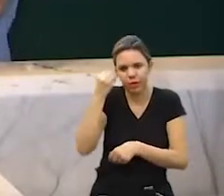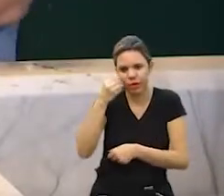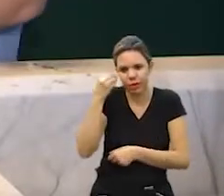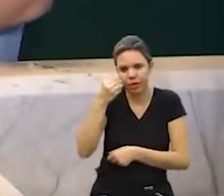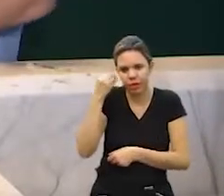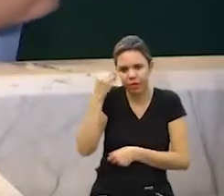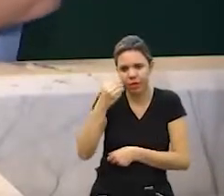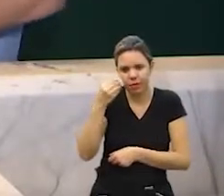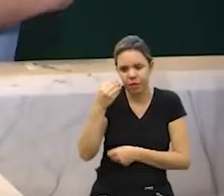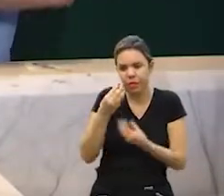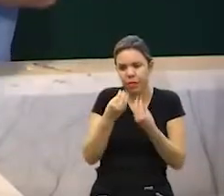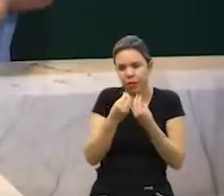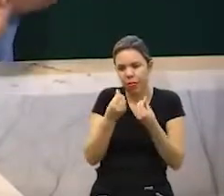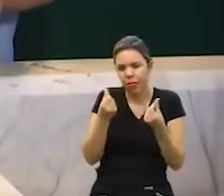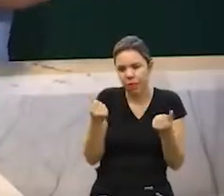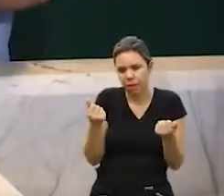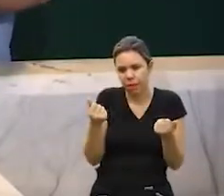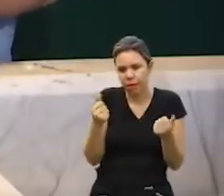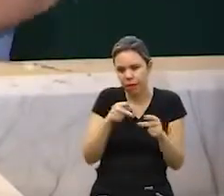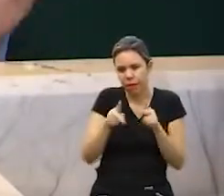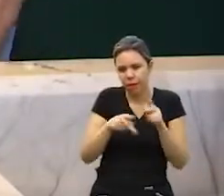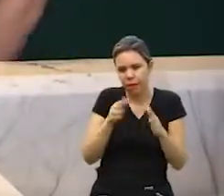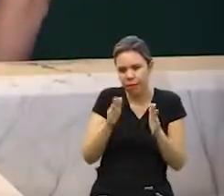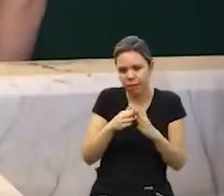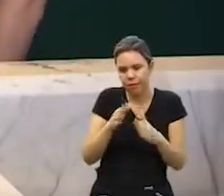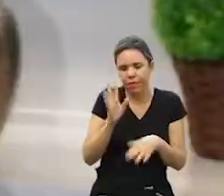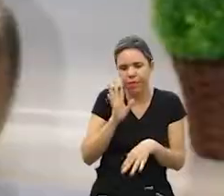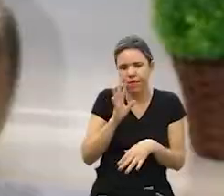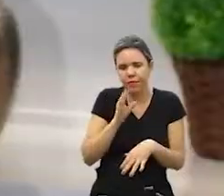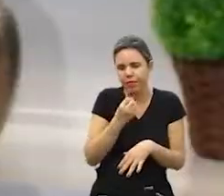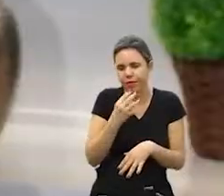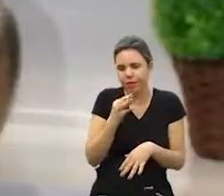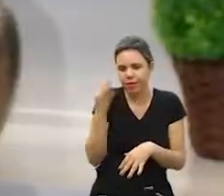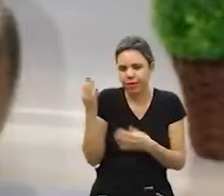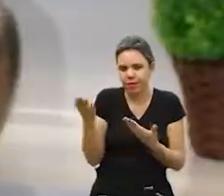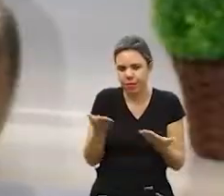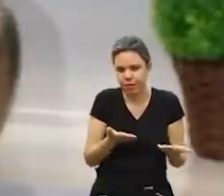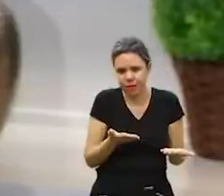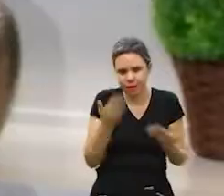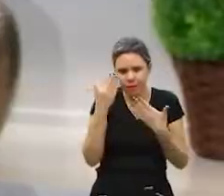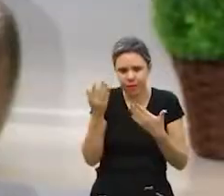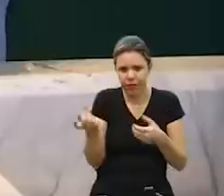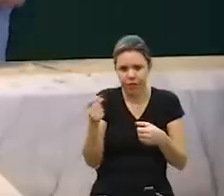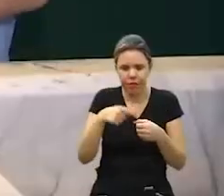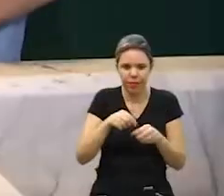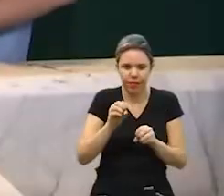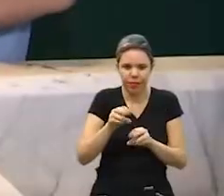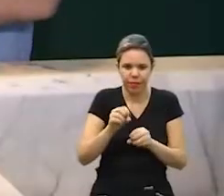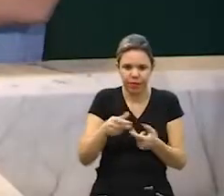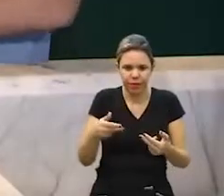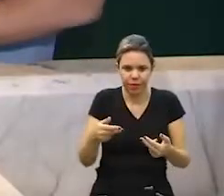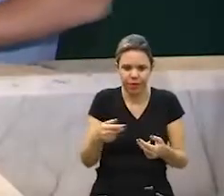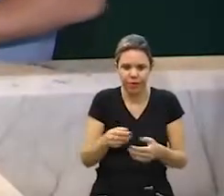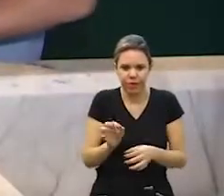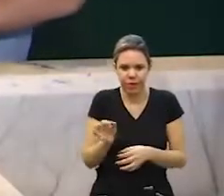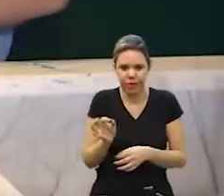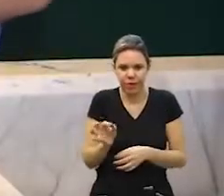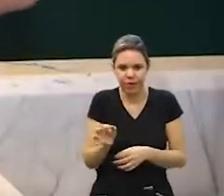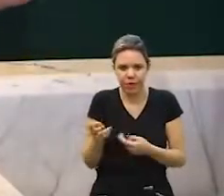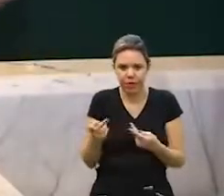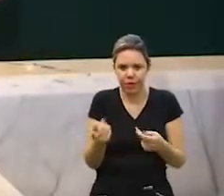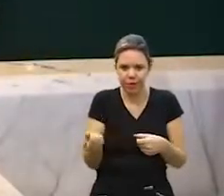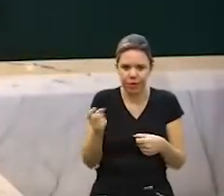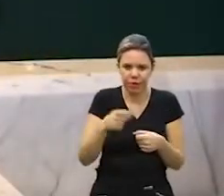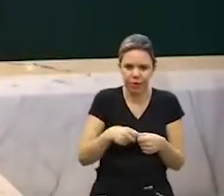sua experiência e sabores com o pessoal de casa. Valeu, viu? Pelo convite. Obrigada, Michel. Volta aí para ensinar mais receitas. Com certeza,